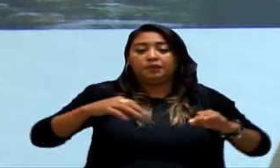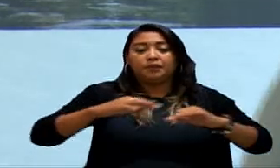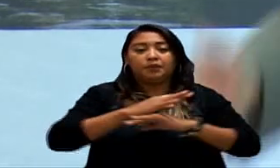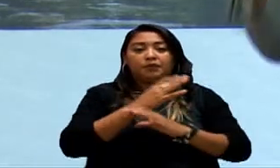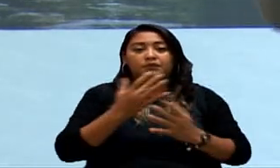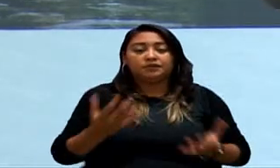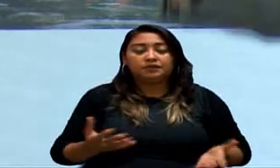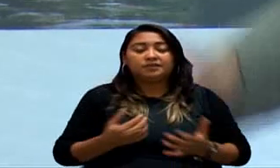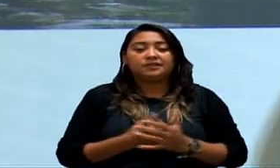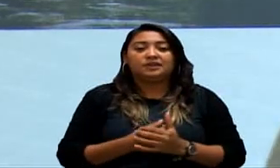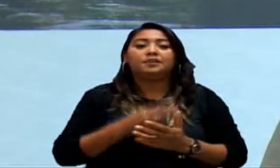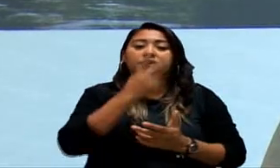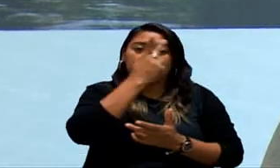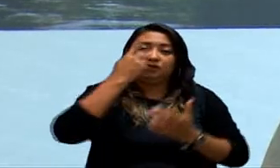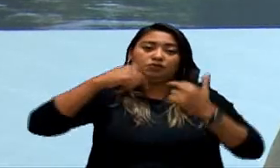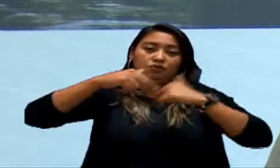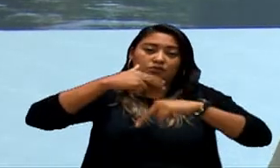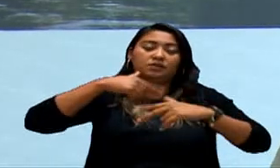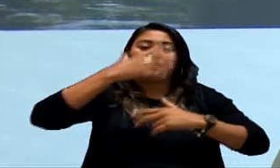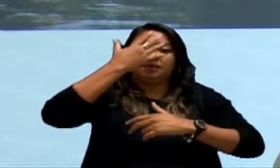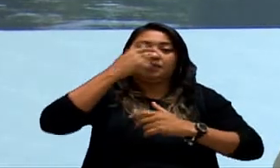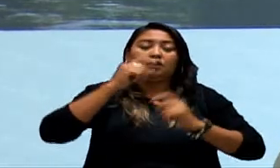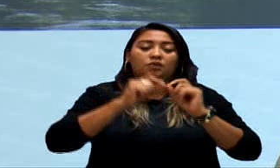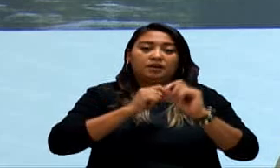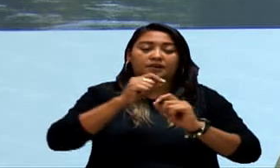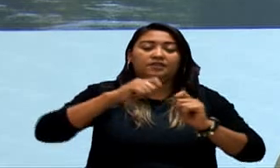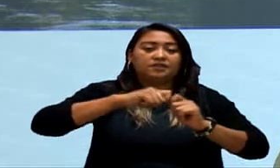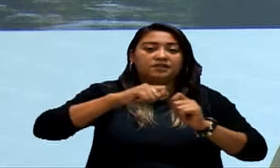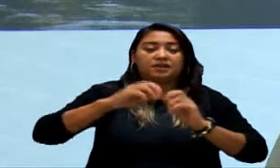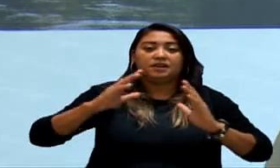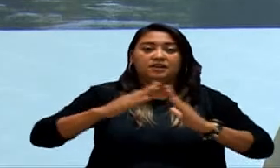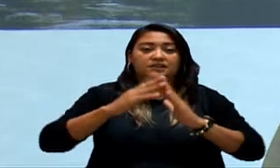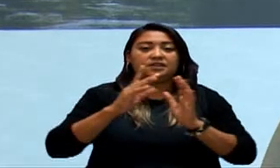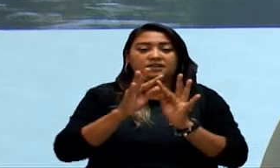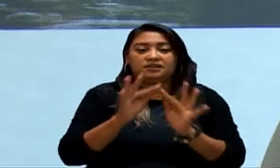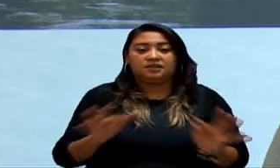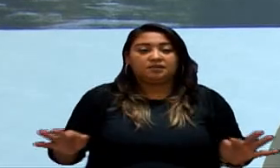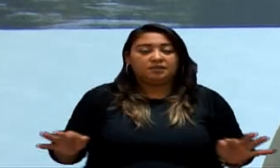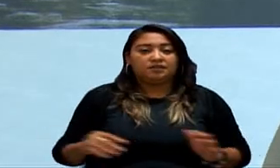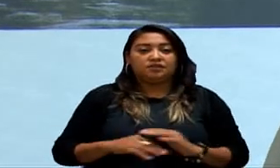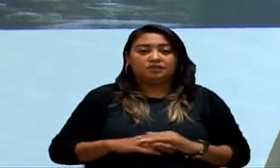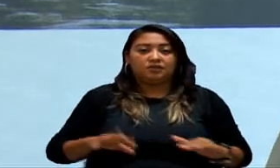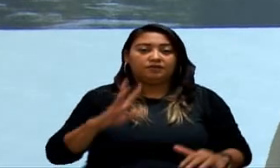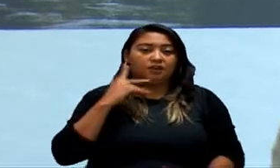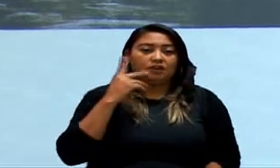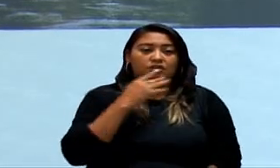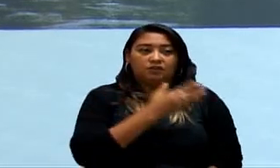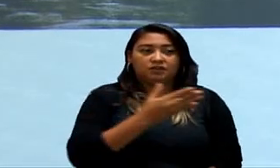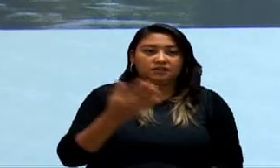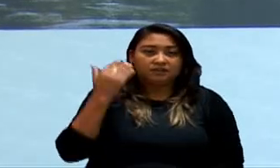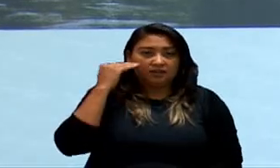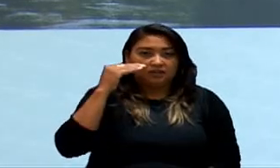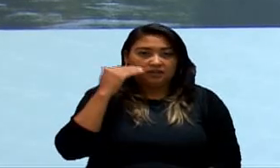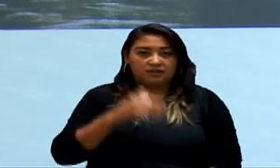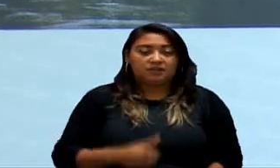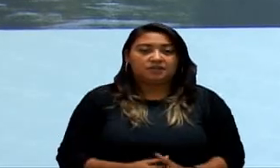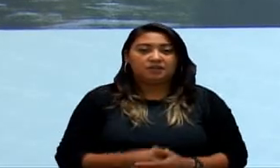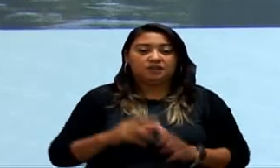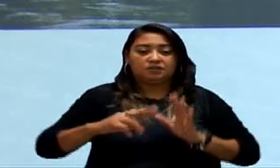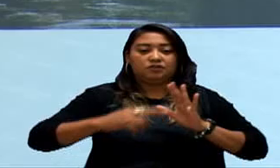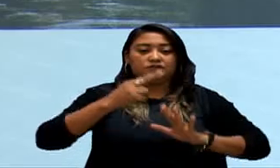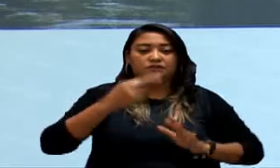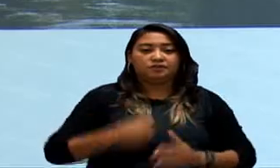É só para a população saber o que está sendo feito nessa casa. Era isso, presidente, era simples, só para os vereadores entenderem o teor da resolução.